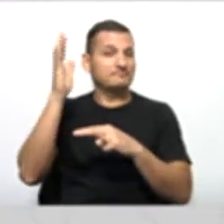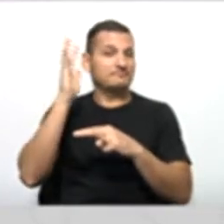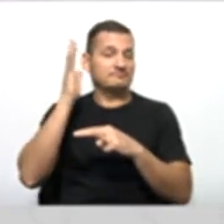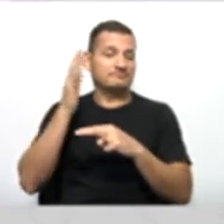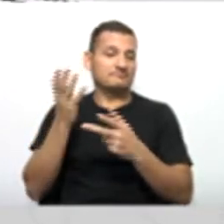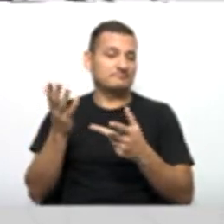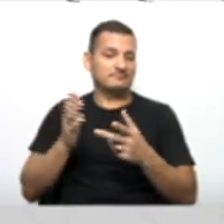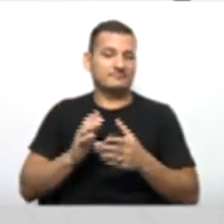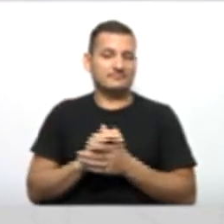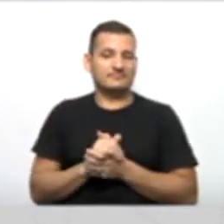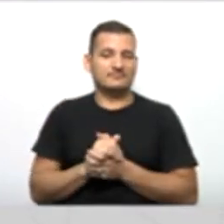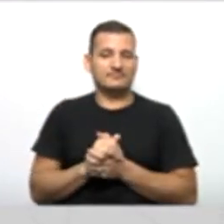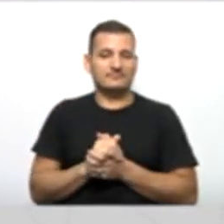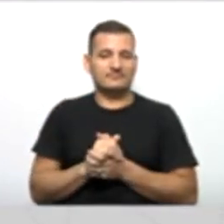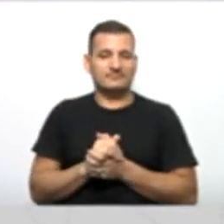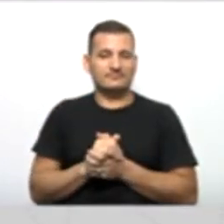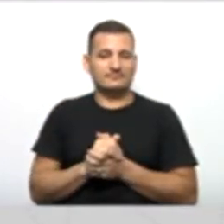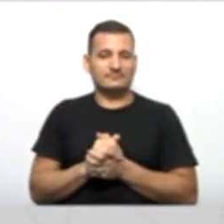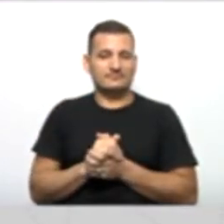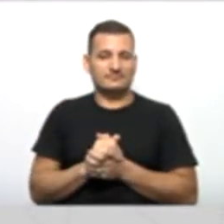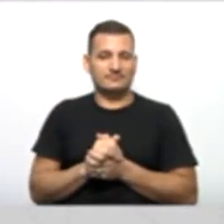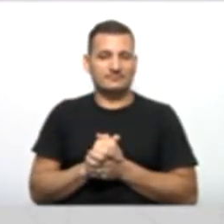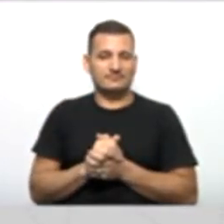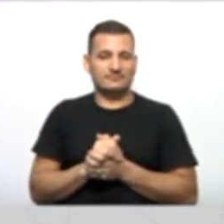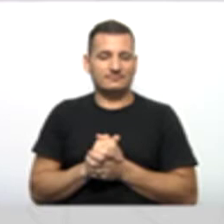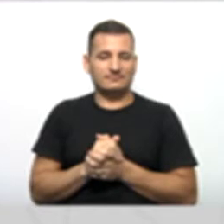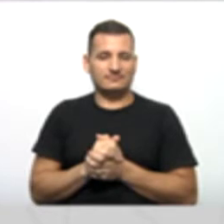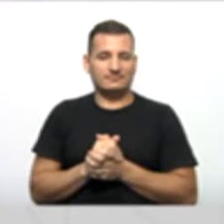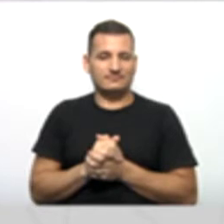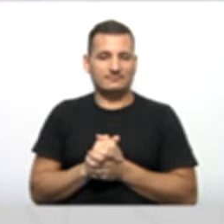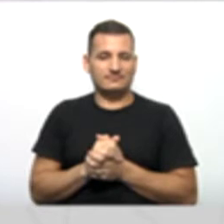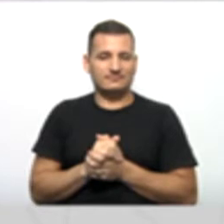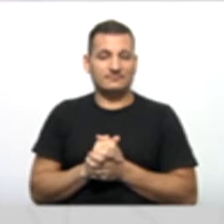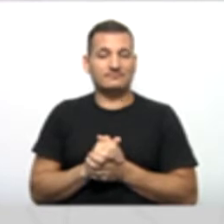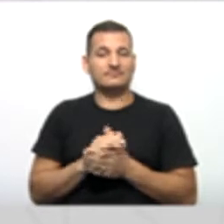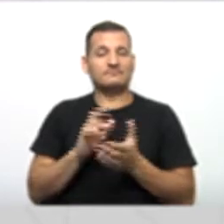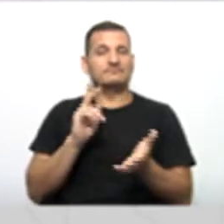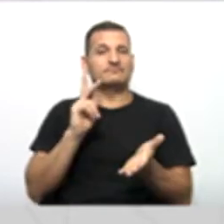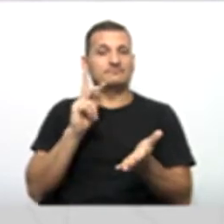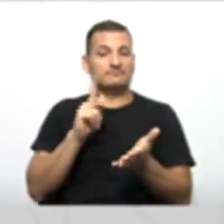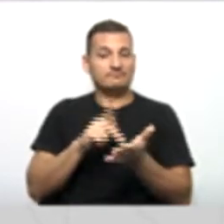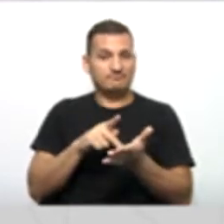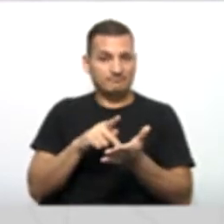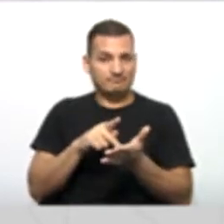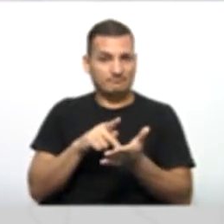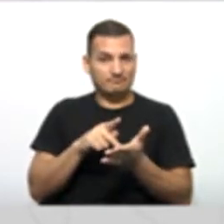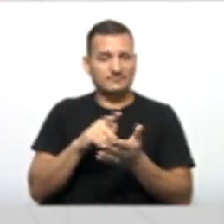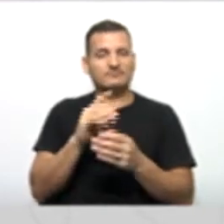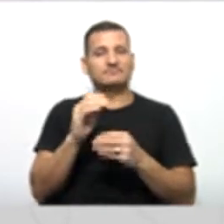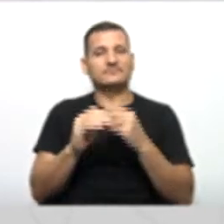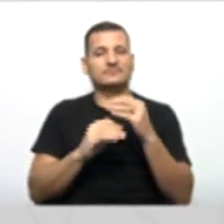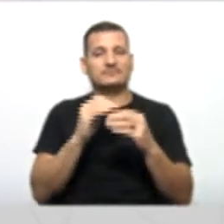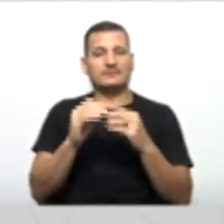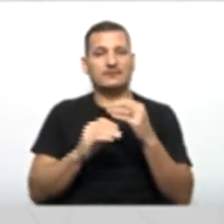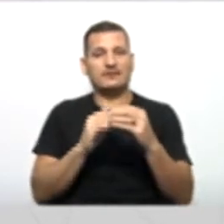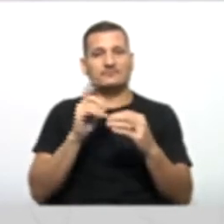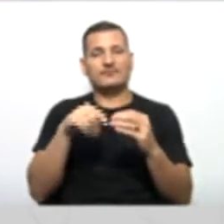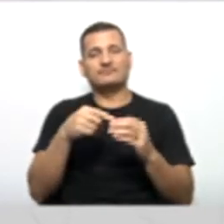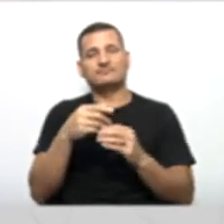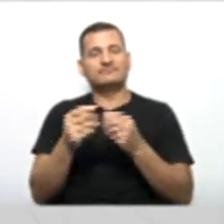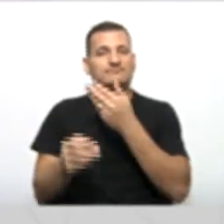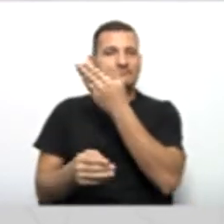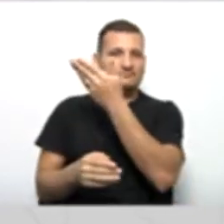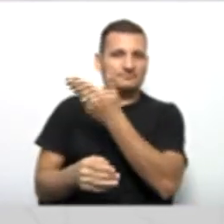acha que é uma coisa assim bem diferente então mas na verdade gente o banco de dados é isso aqui